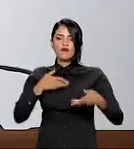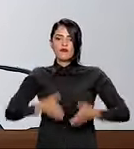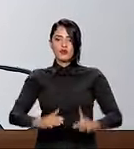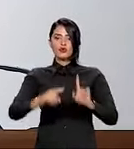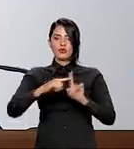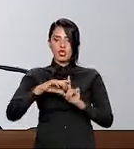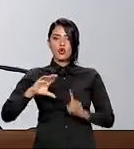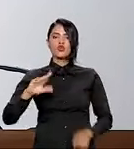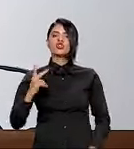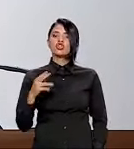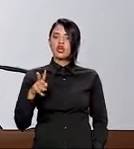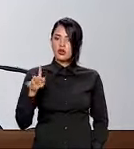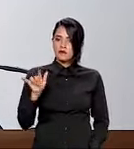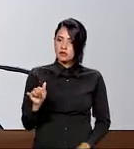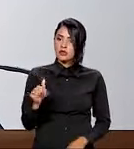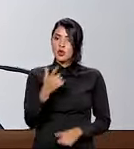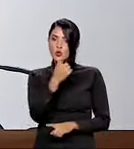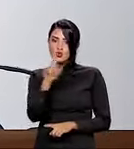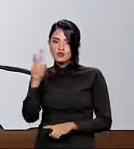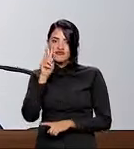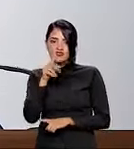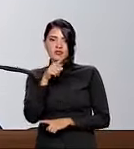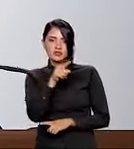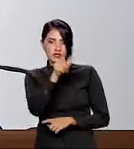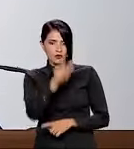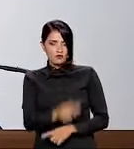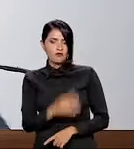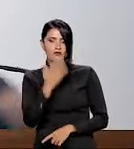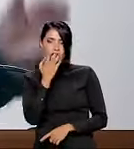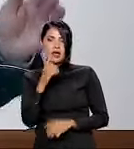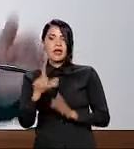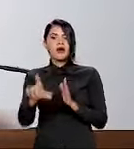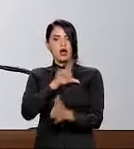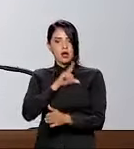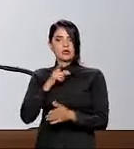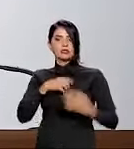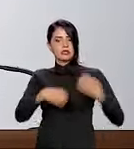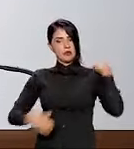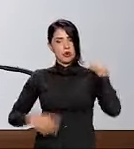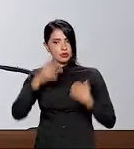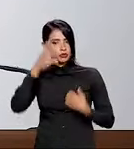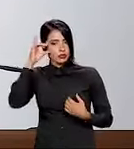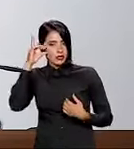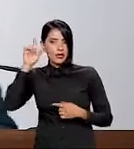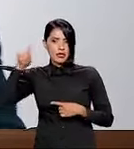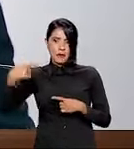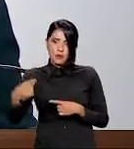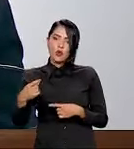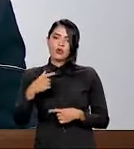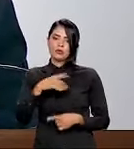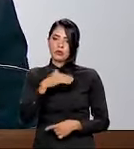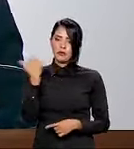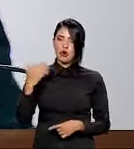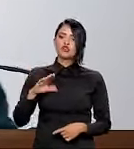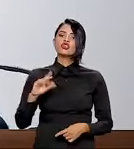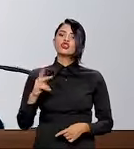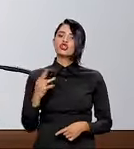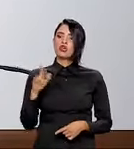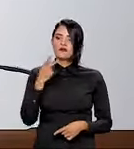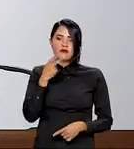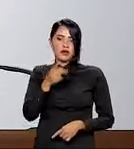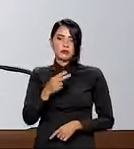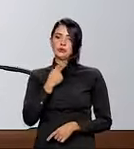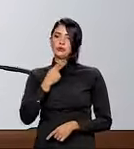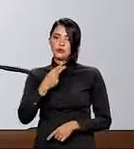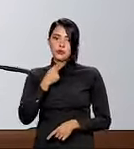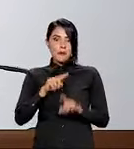Chávez. E a última vez que eu vi o Maduro foi um pouco antes da posse da Dilma e logo depois da morte do Chávez. Eu não posso dizer. O que eu sei é que